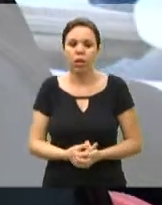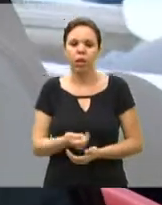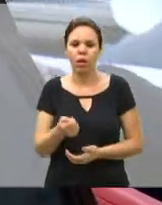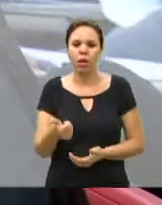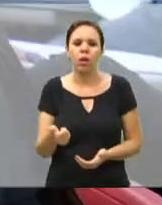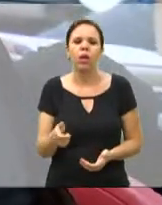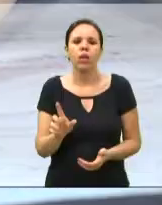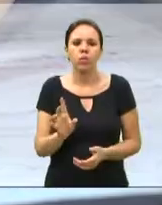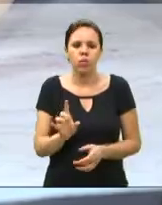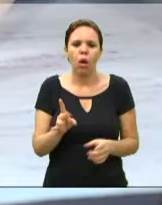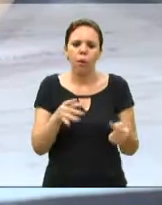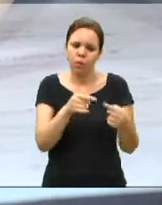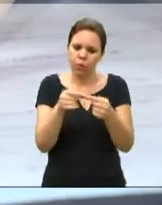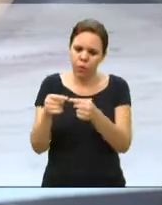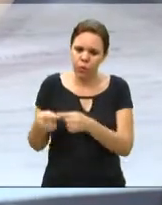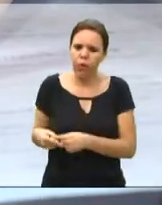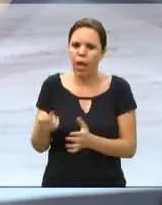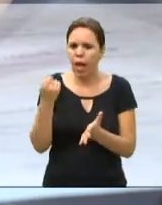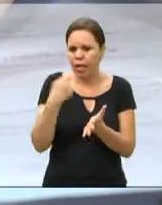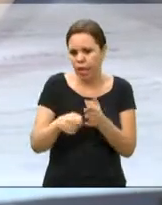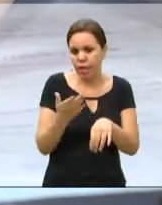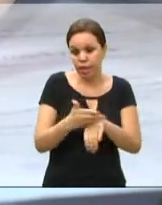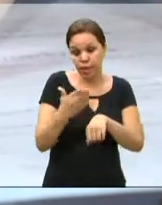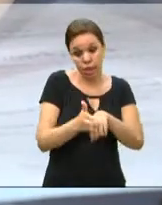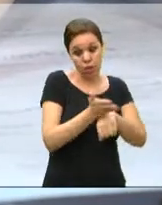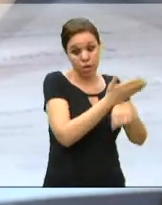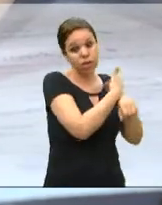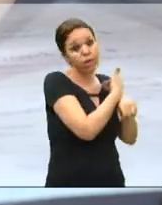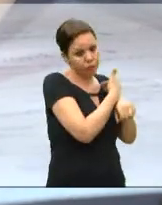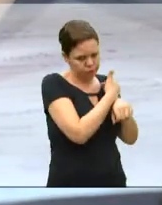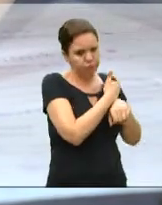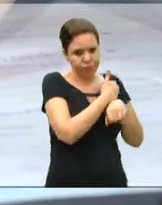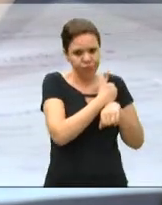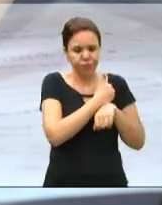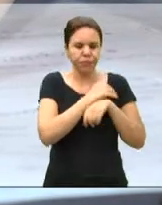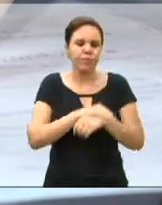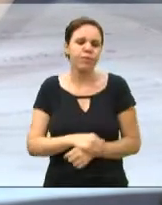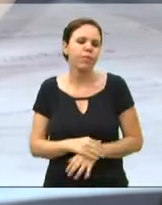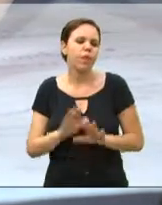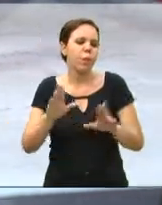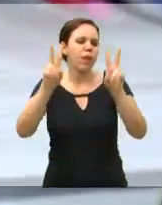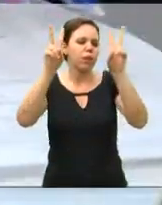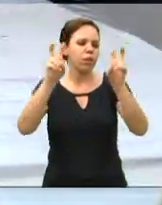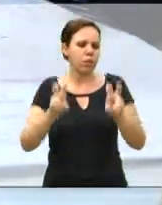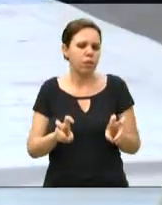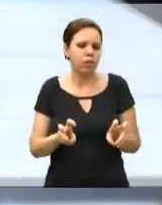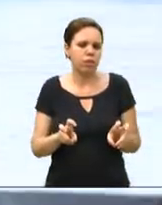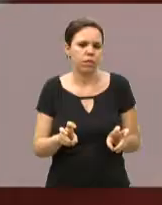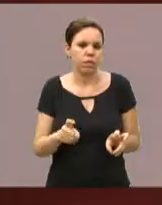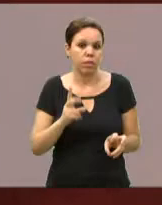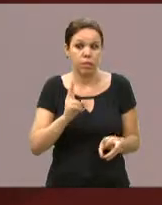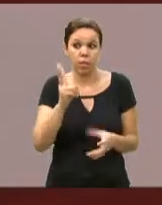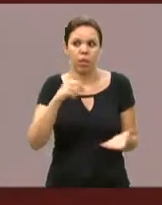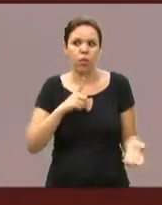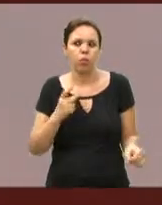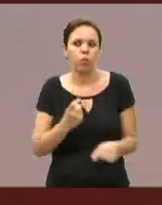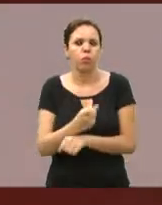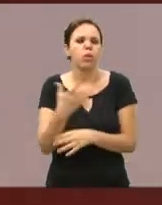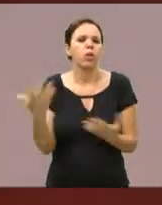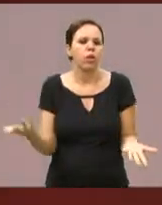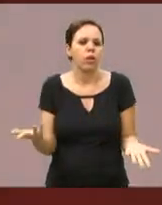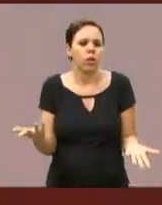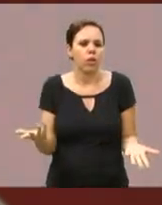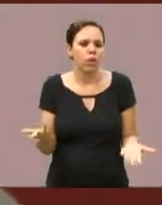justamente refinar a escrita. Ele já treinou antes, ele já treinou, né? Antecipadamente. Mas a questão dos temas também sempre é uma surpresa, né? Sim. Bom ele